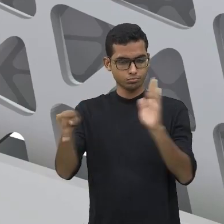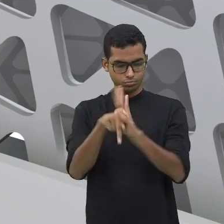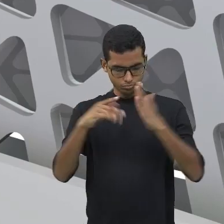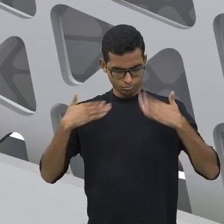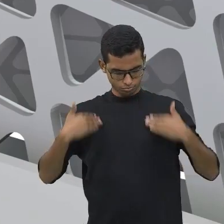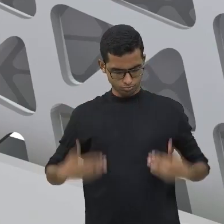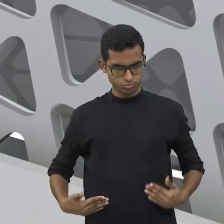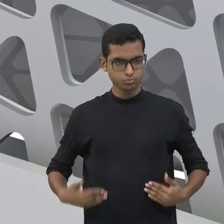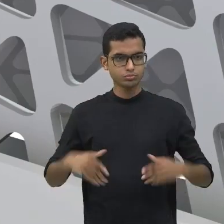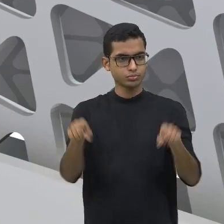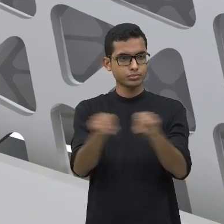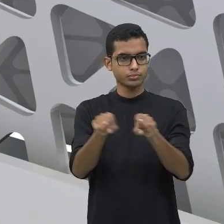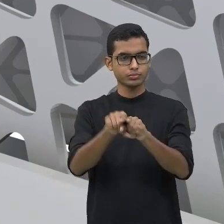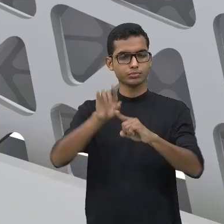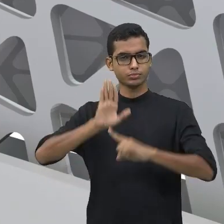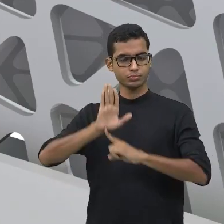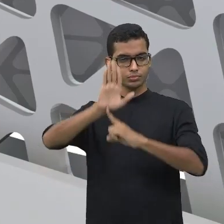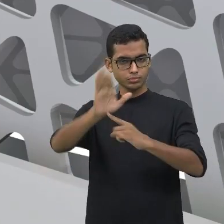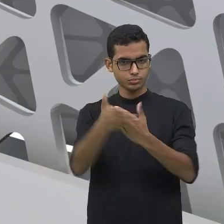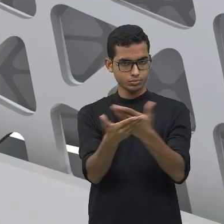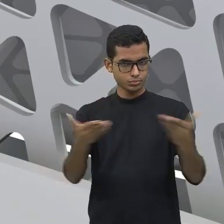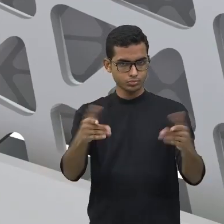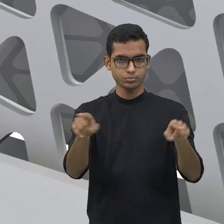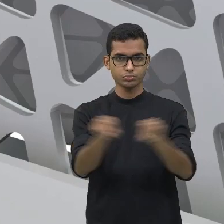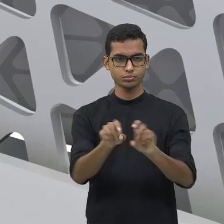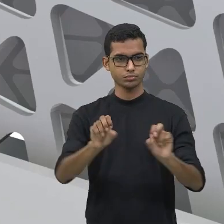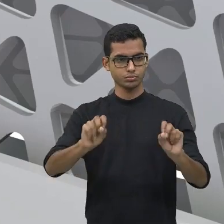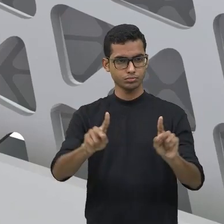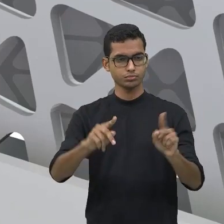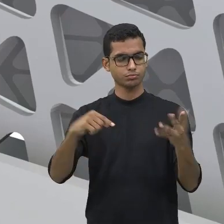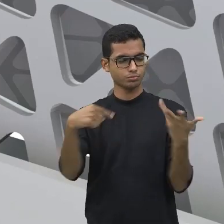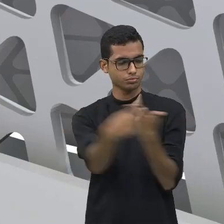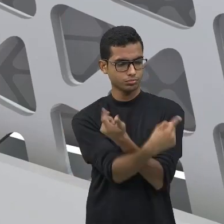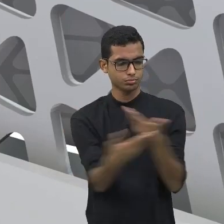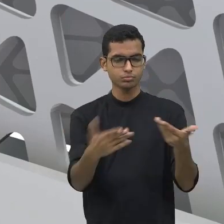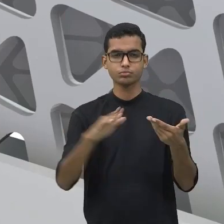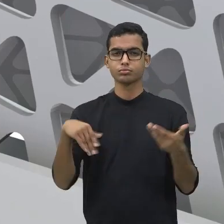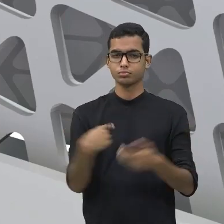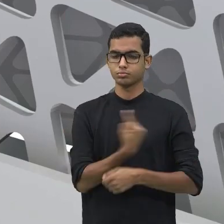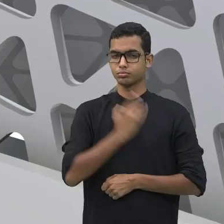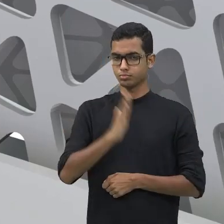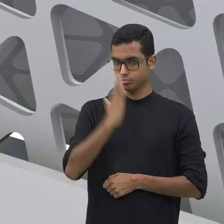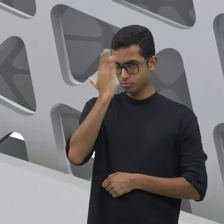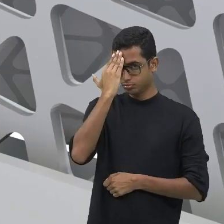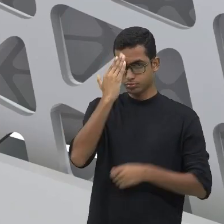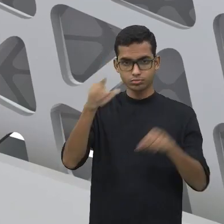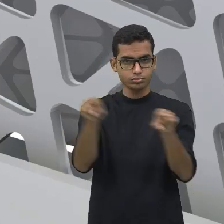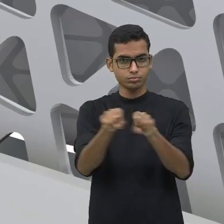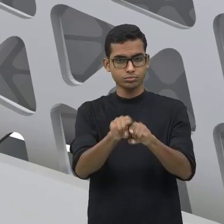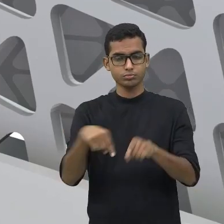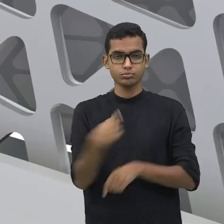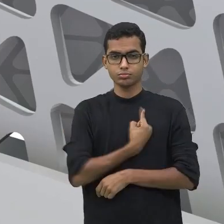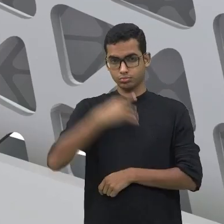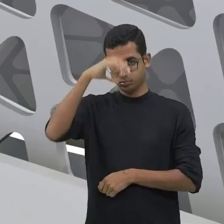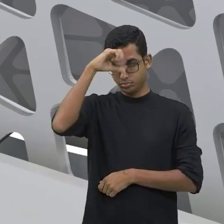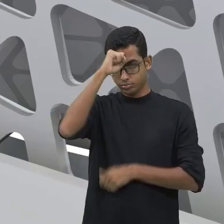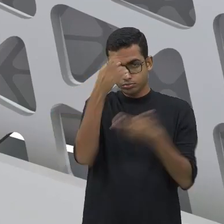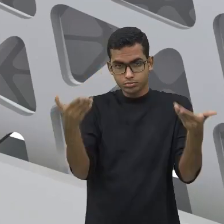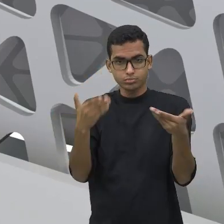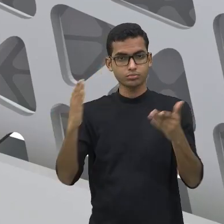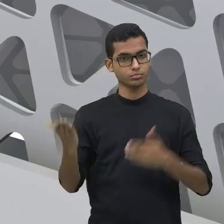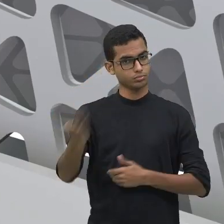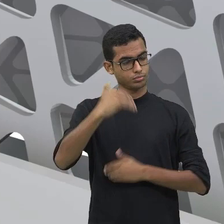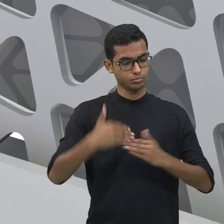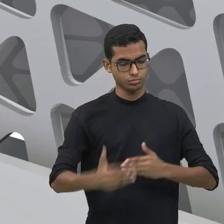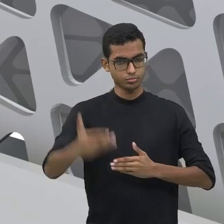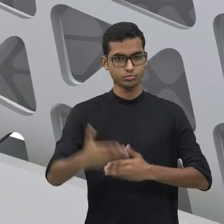né? Apresentar mais aí. Muitas coisas a gente já sabe, mas a gente vai aprender cada vez mais. Vamos lá,